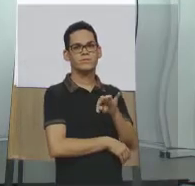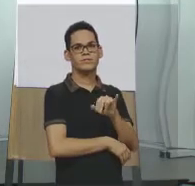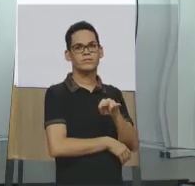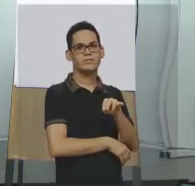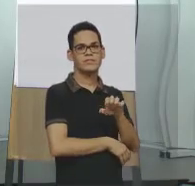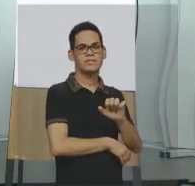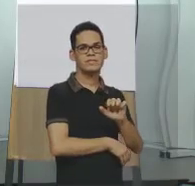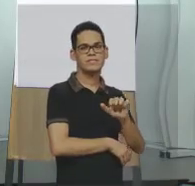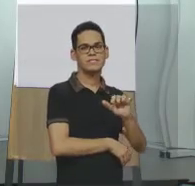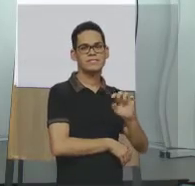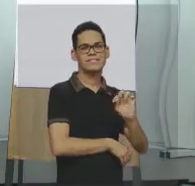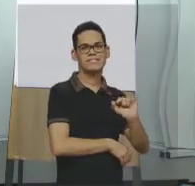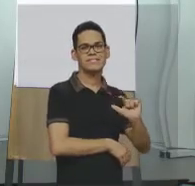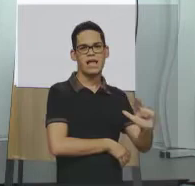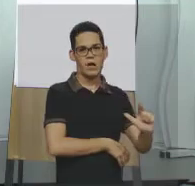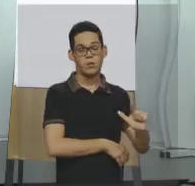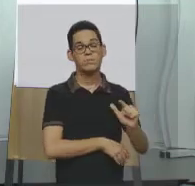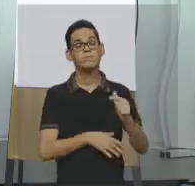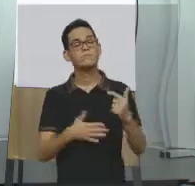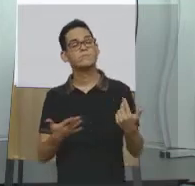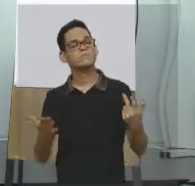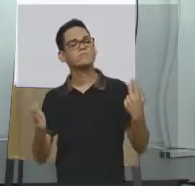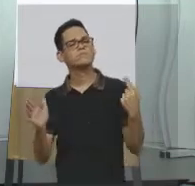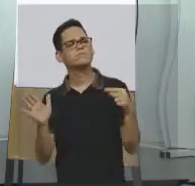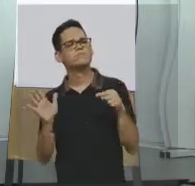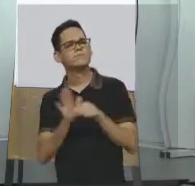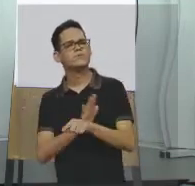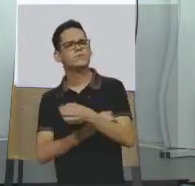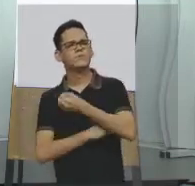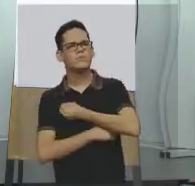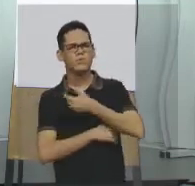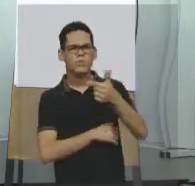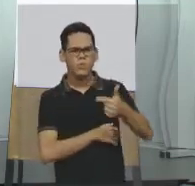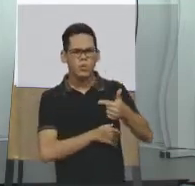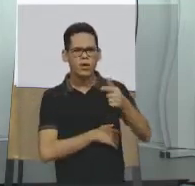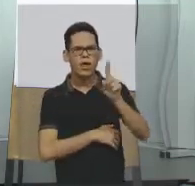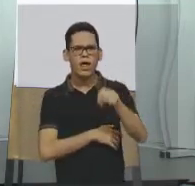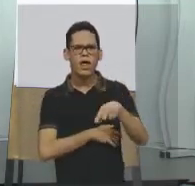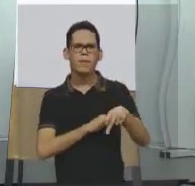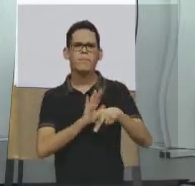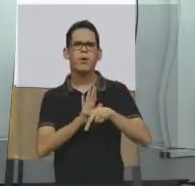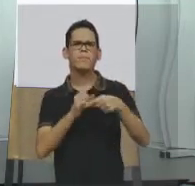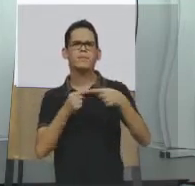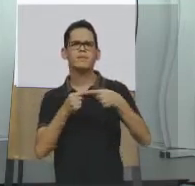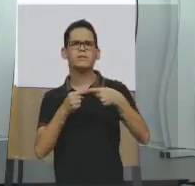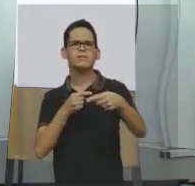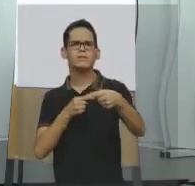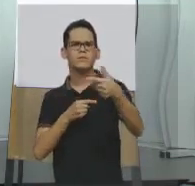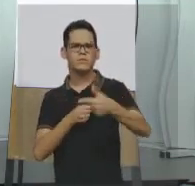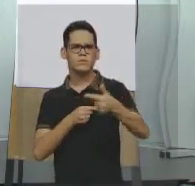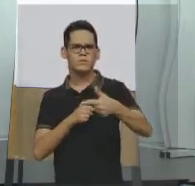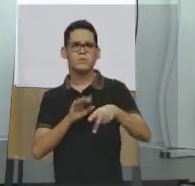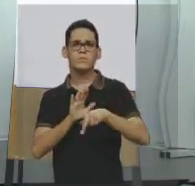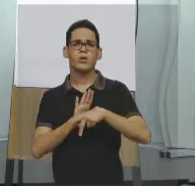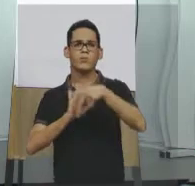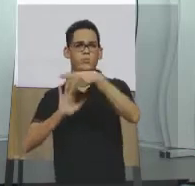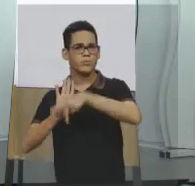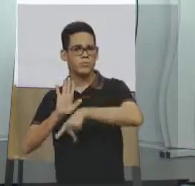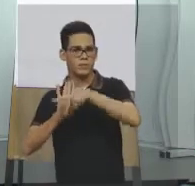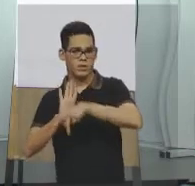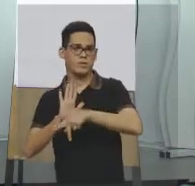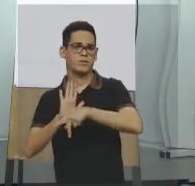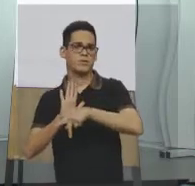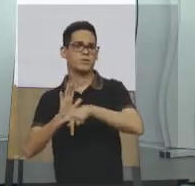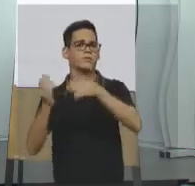2, então, a questão 2 pertence à segunda semana do seu PET. Então, no PET 2, você tem lá a segunda semana que a gente